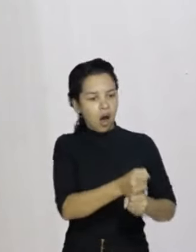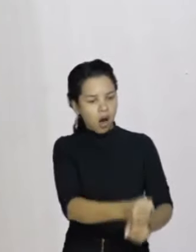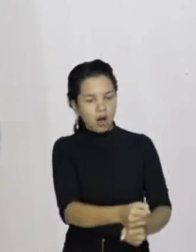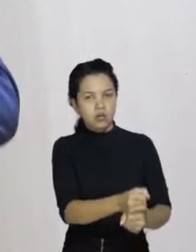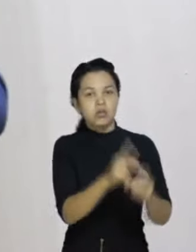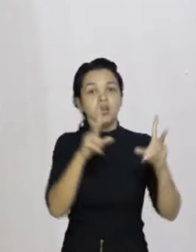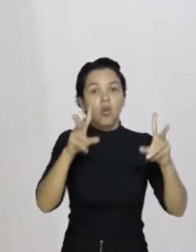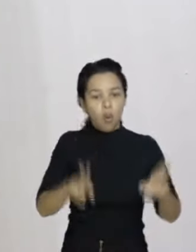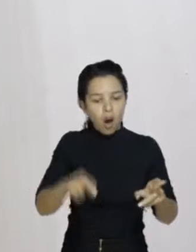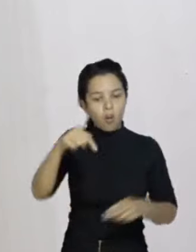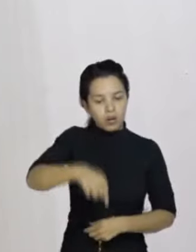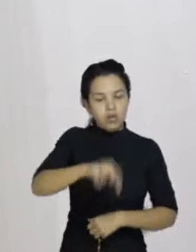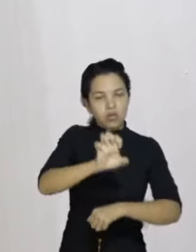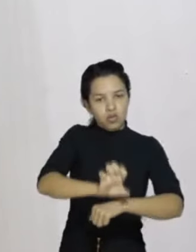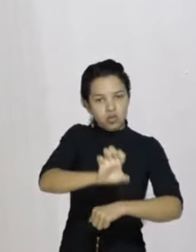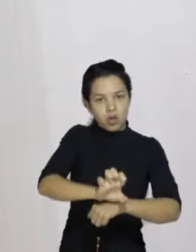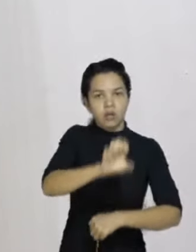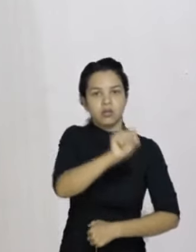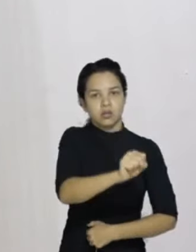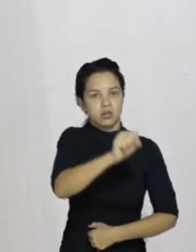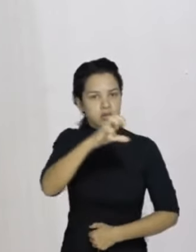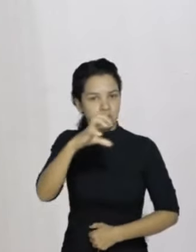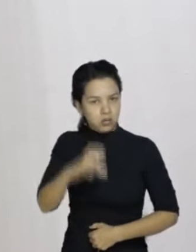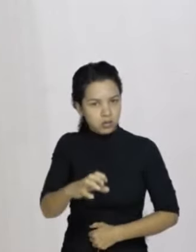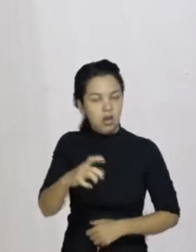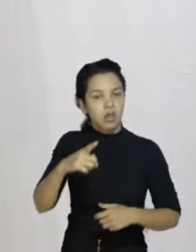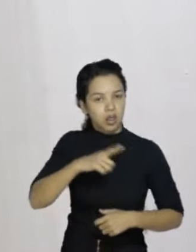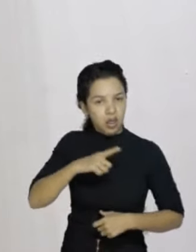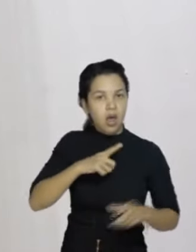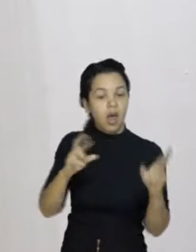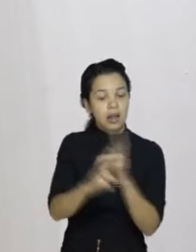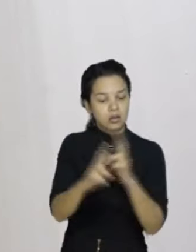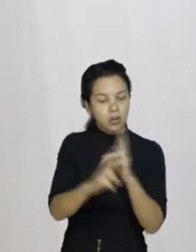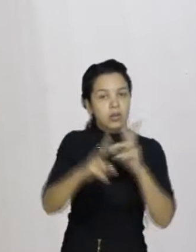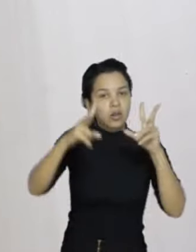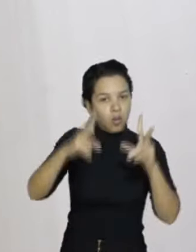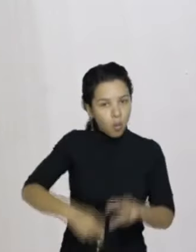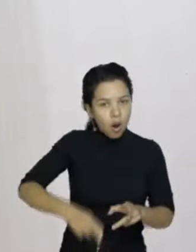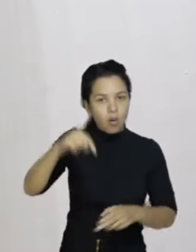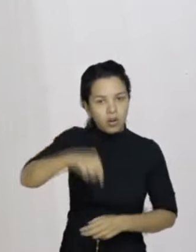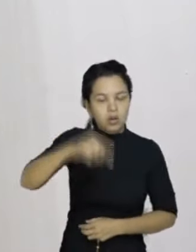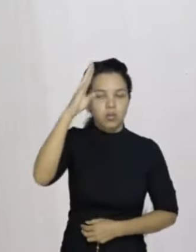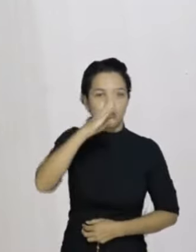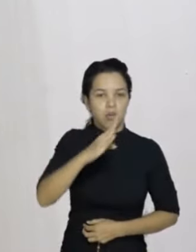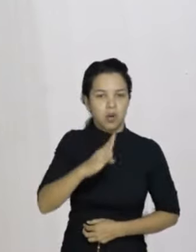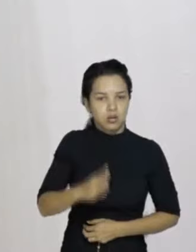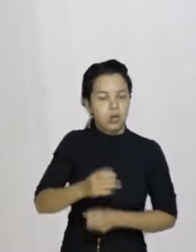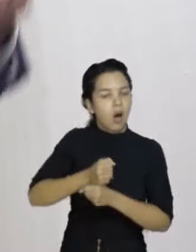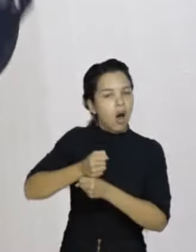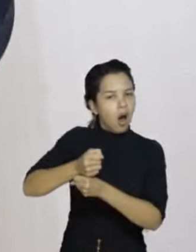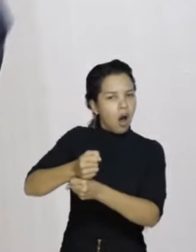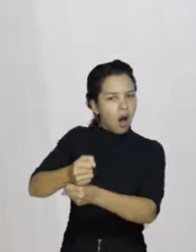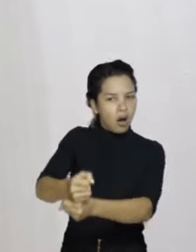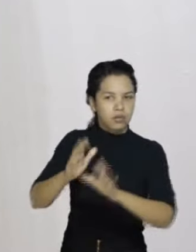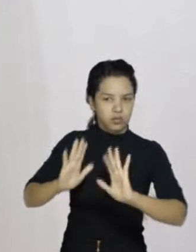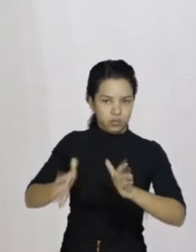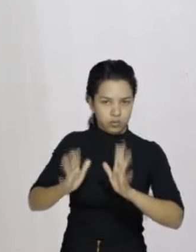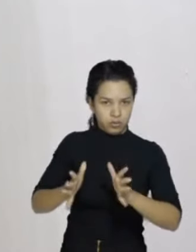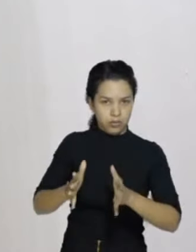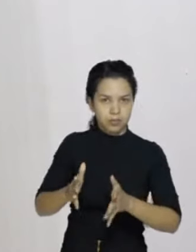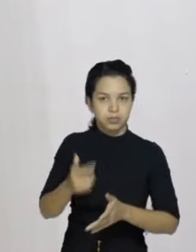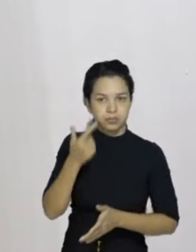abusivo que Santa Catarina passa com o Brasil há muitos e muitos anos pode colocar